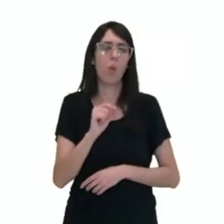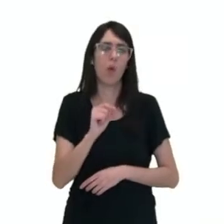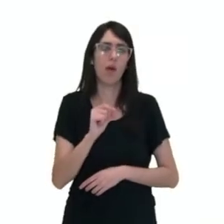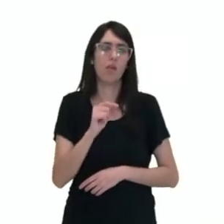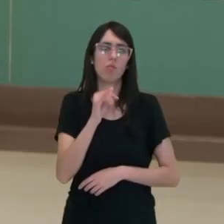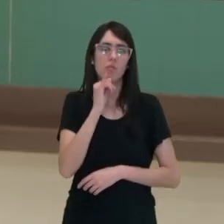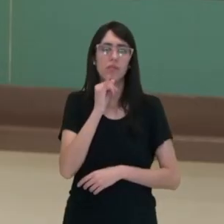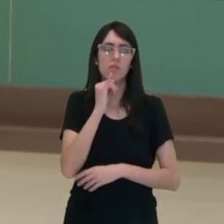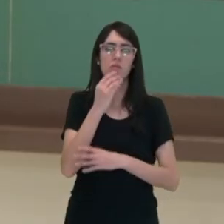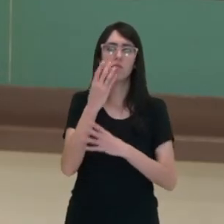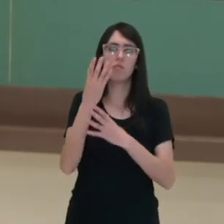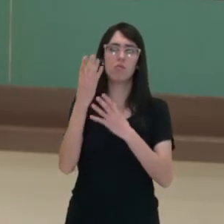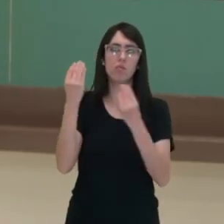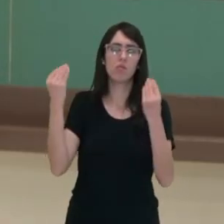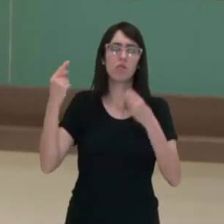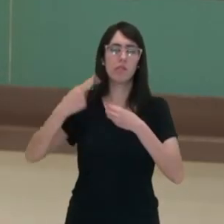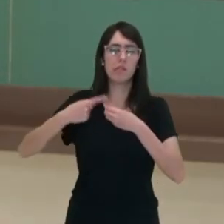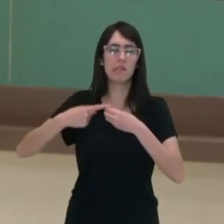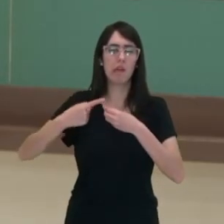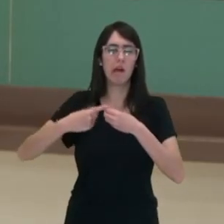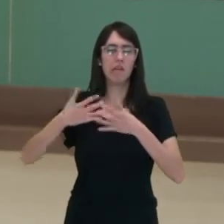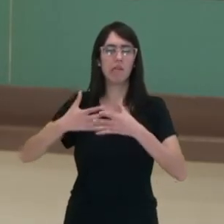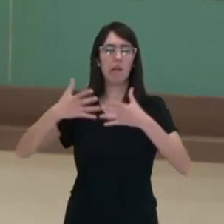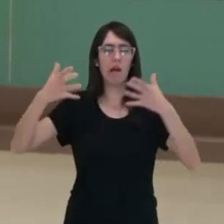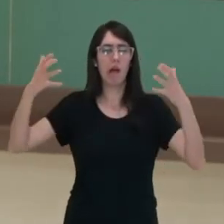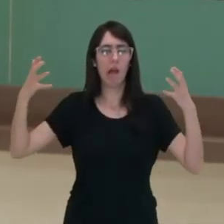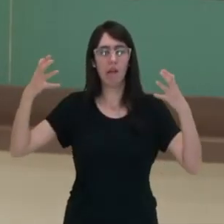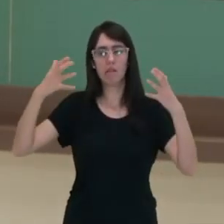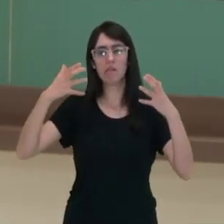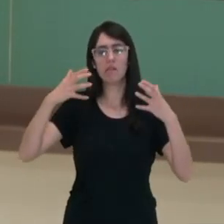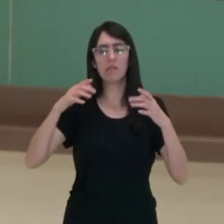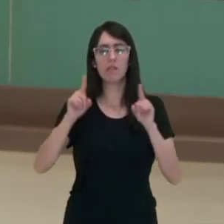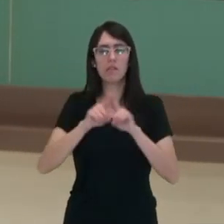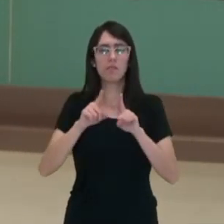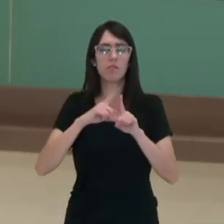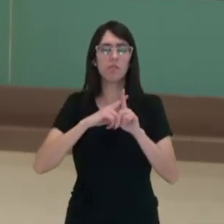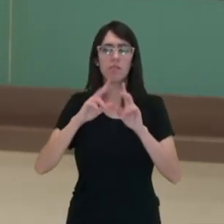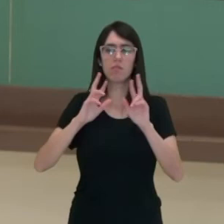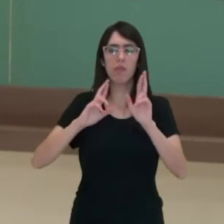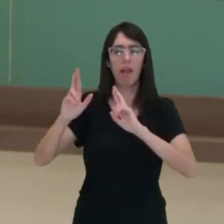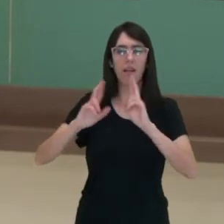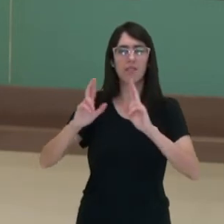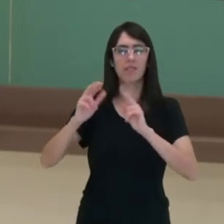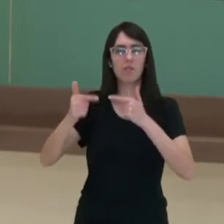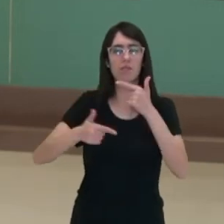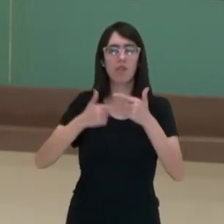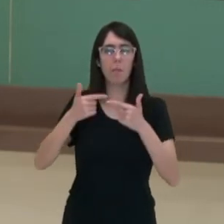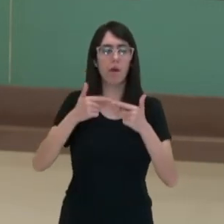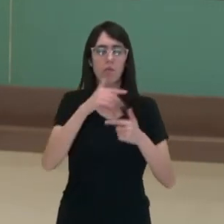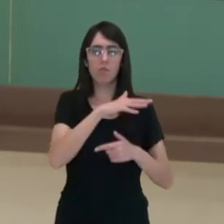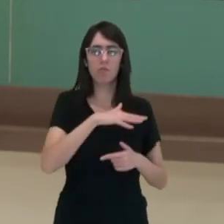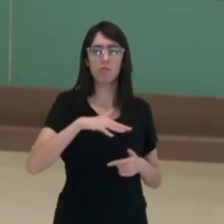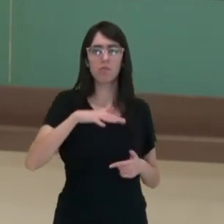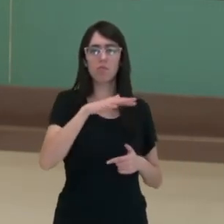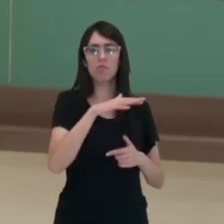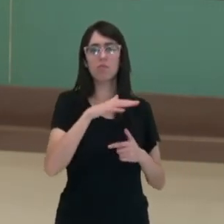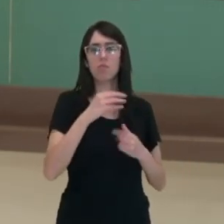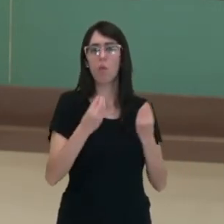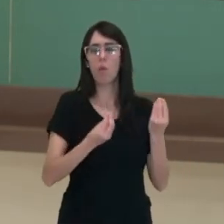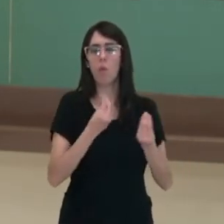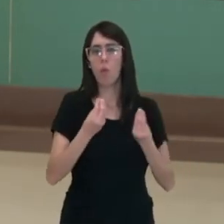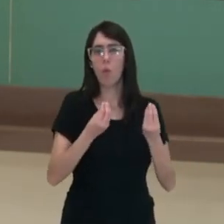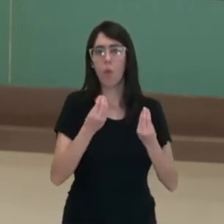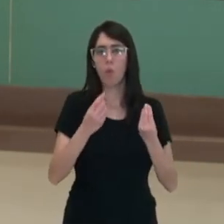grandes cidades, ou relações, se você for observar relações de trabalho no campo, o acesso ou não à propriedade